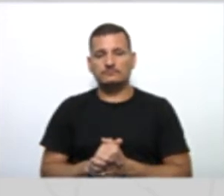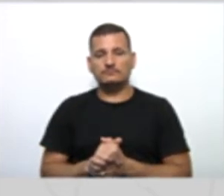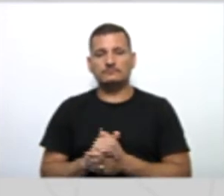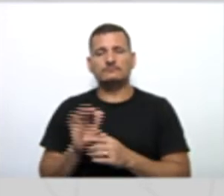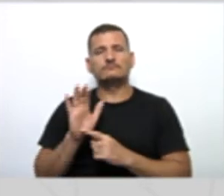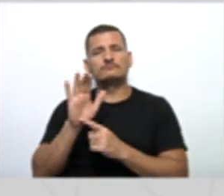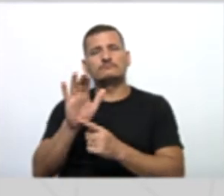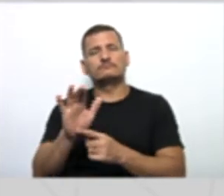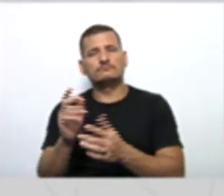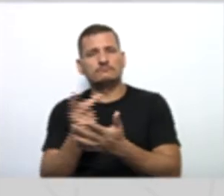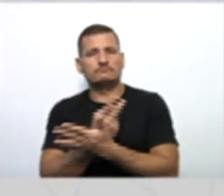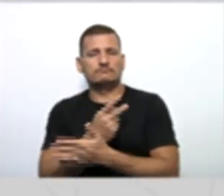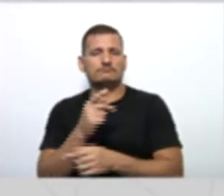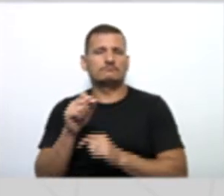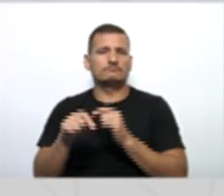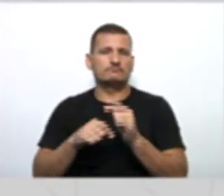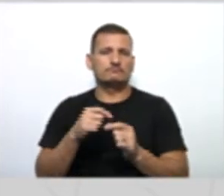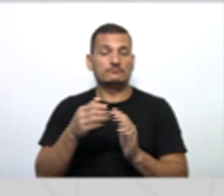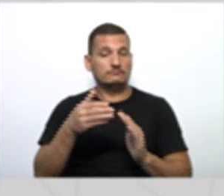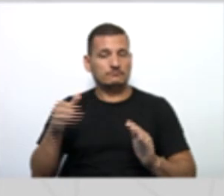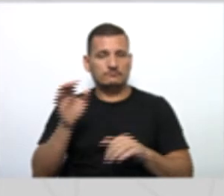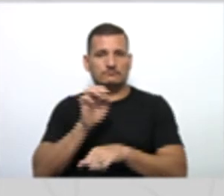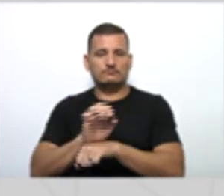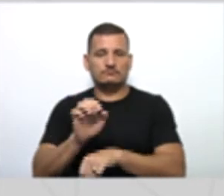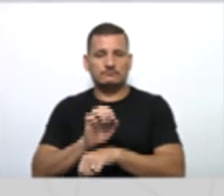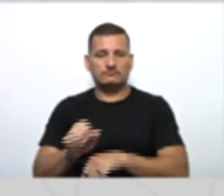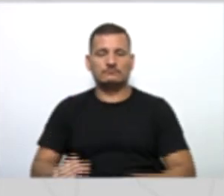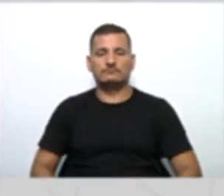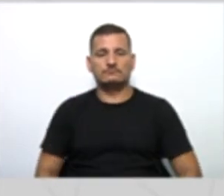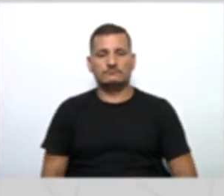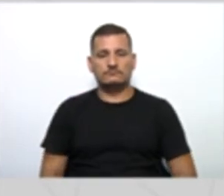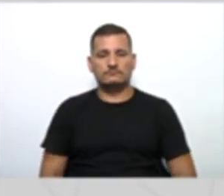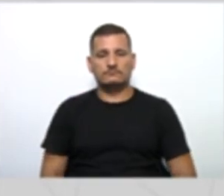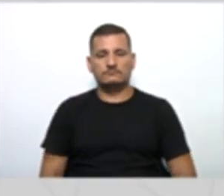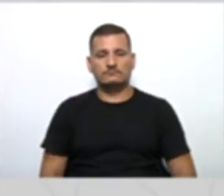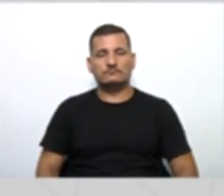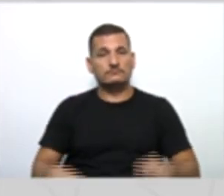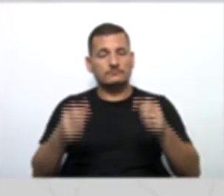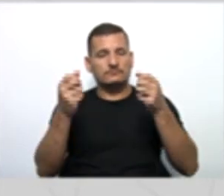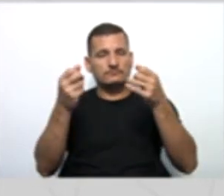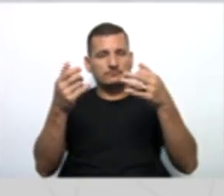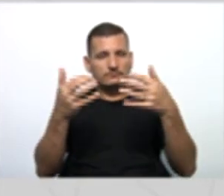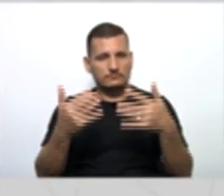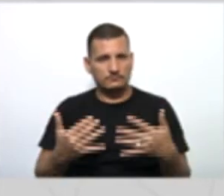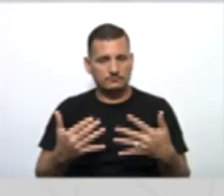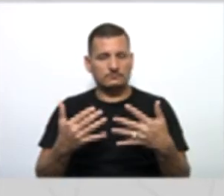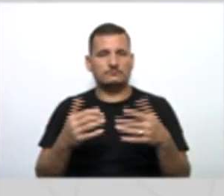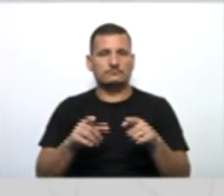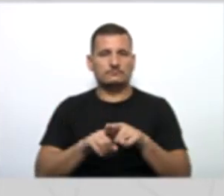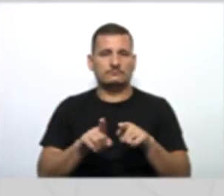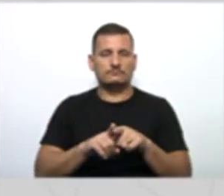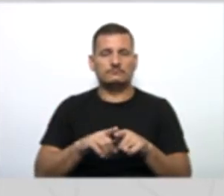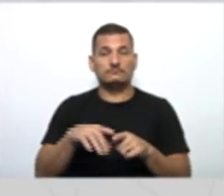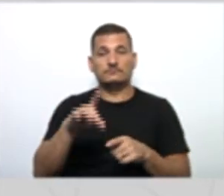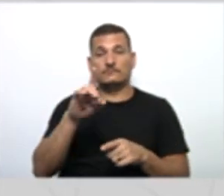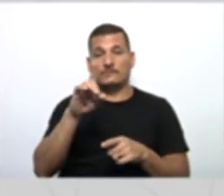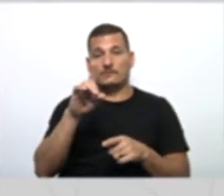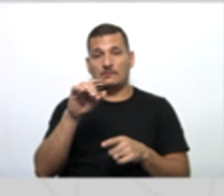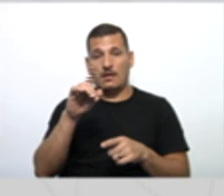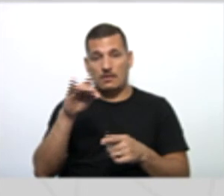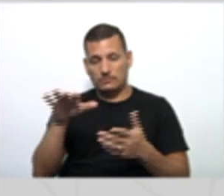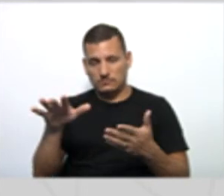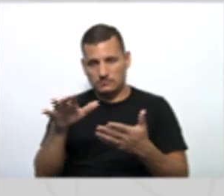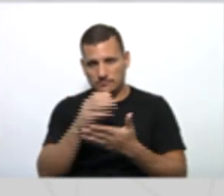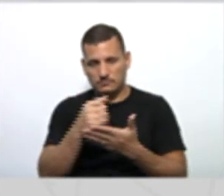daqueles acontecimentos durante o período do estágio. Descrição cronológica dos fatos ou dados. É extremamente importante vocês